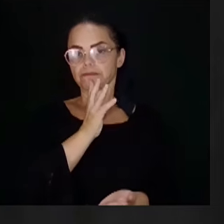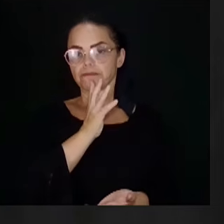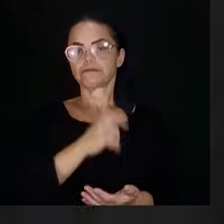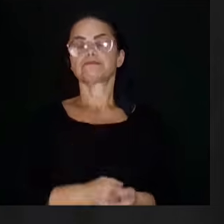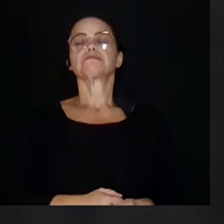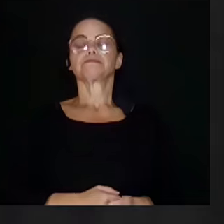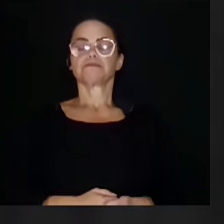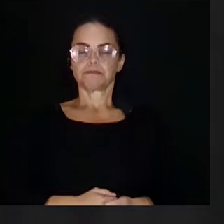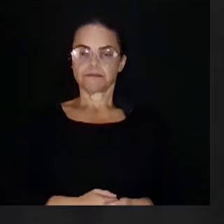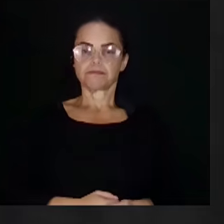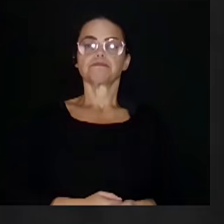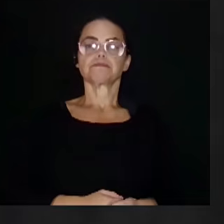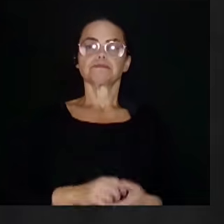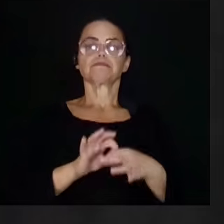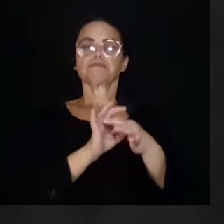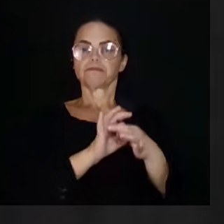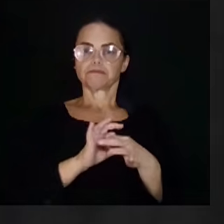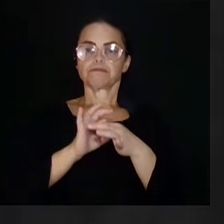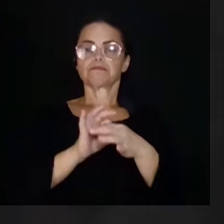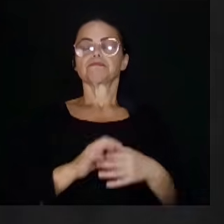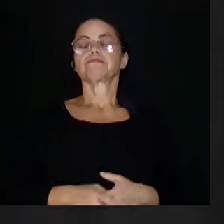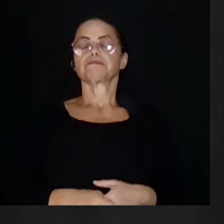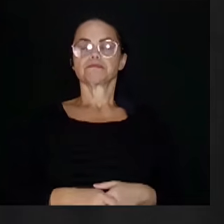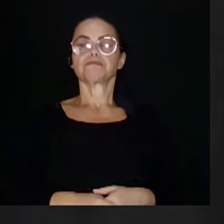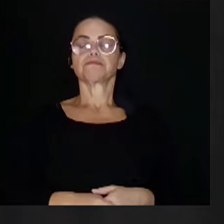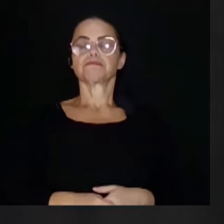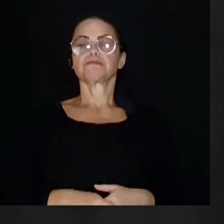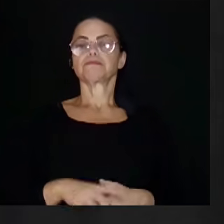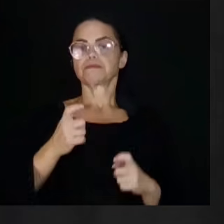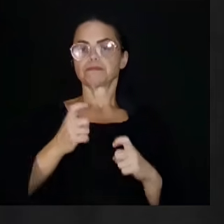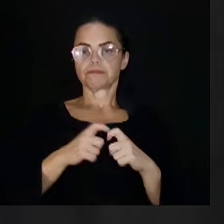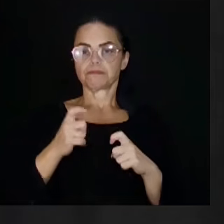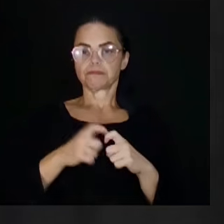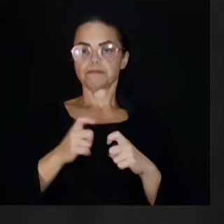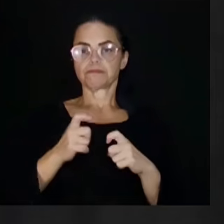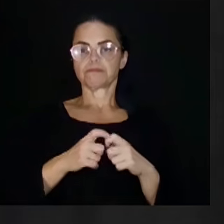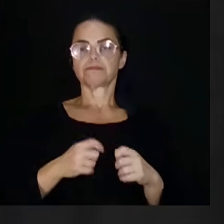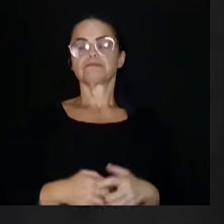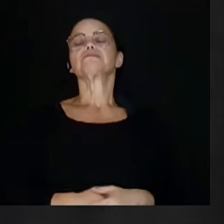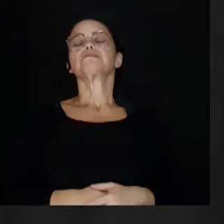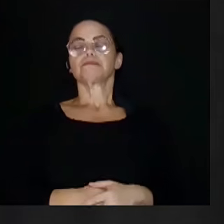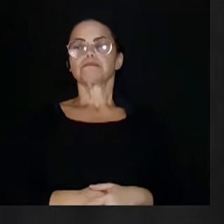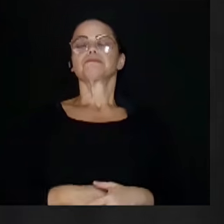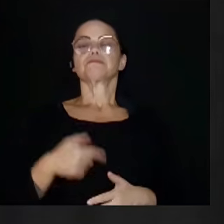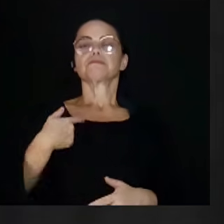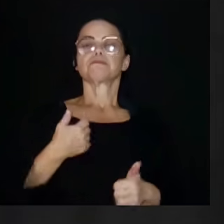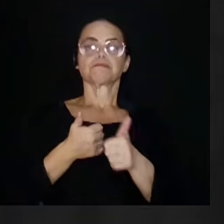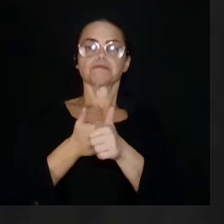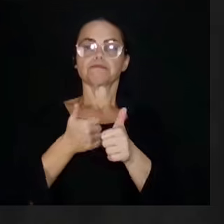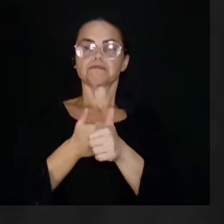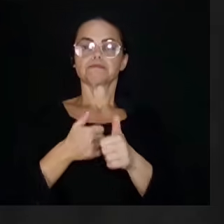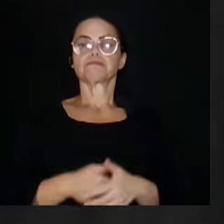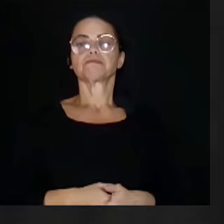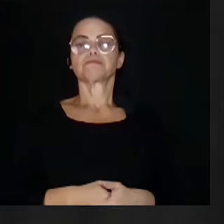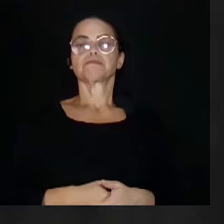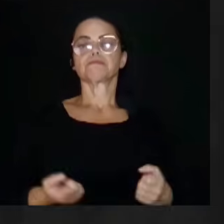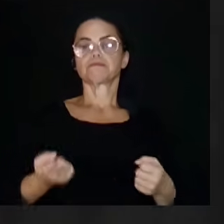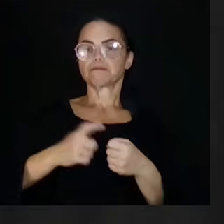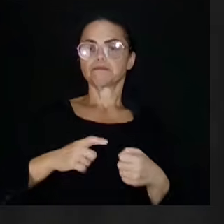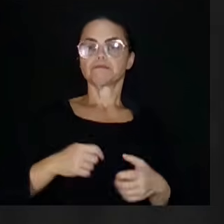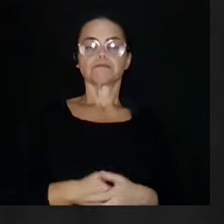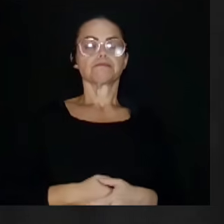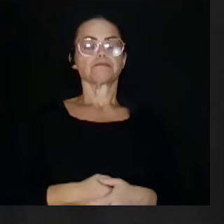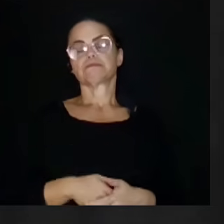Sim, né? E os médicos também acabam com isso, né, ficando mais próximo. Chega alguma coisa, a gente não fica aí 2,